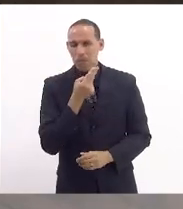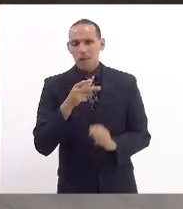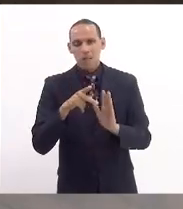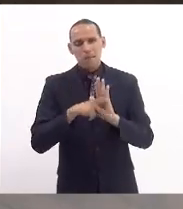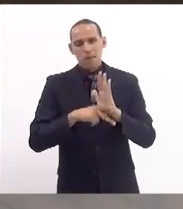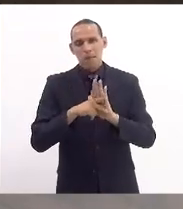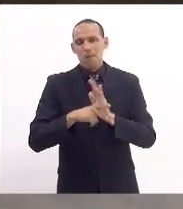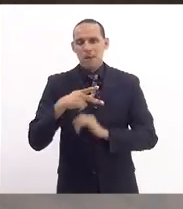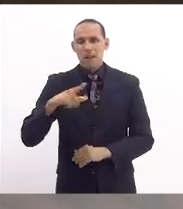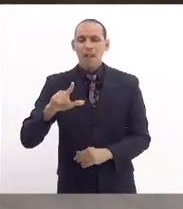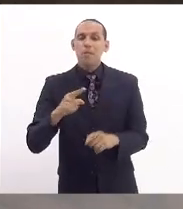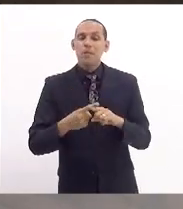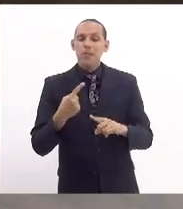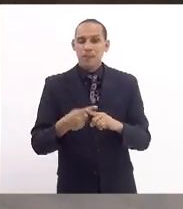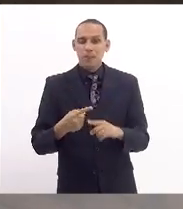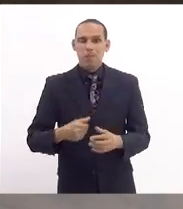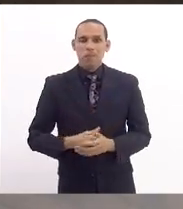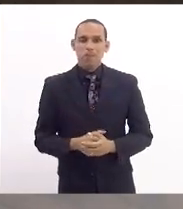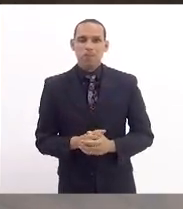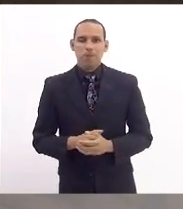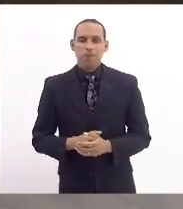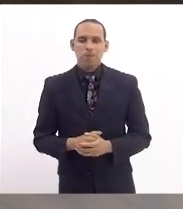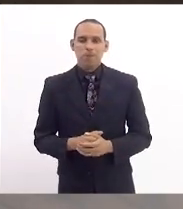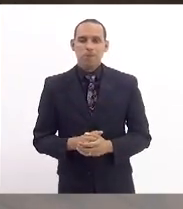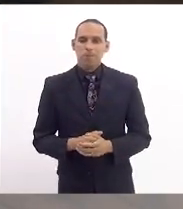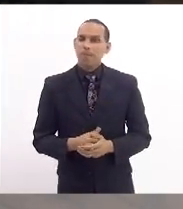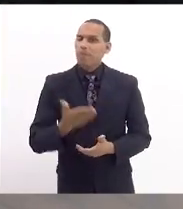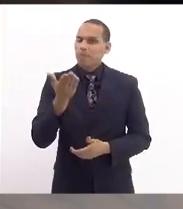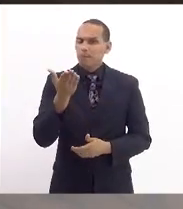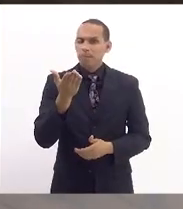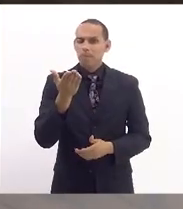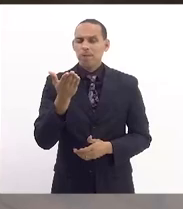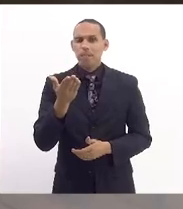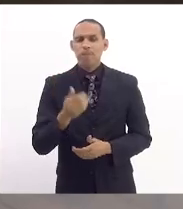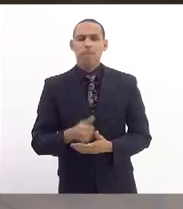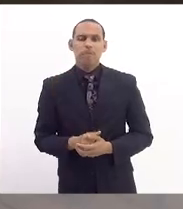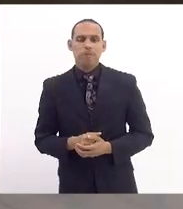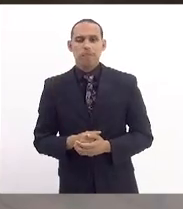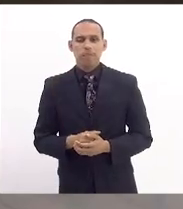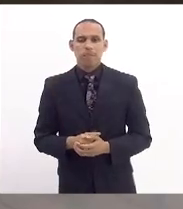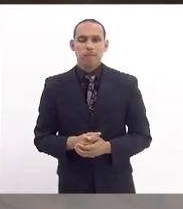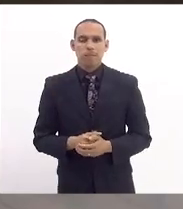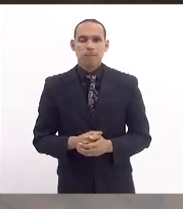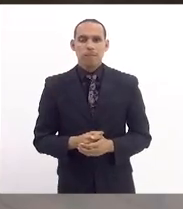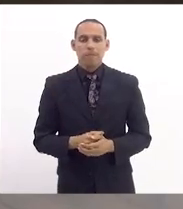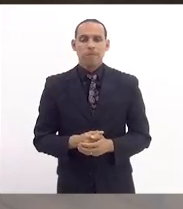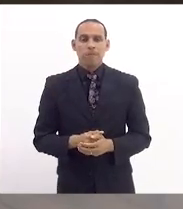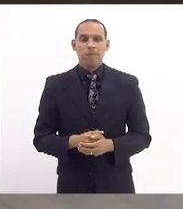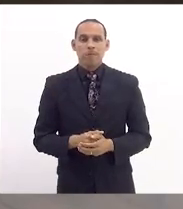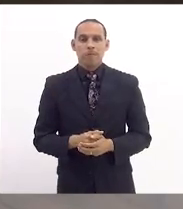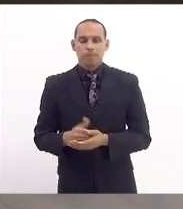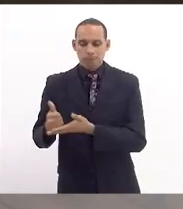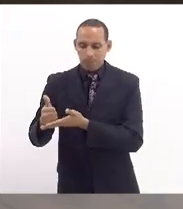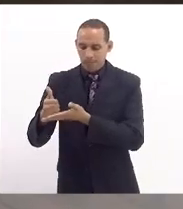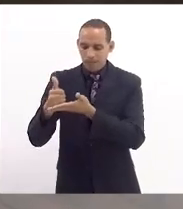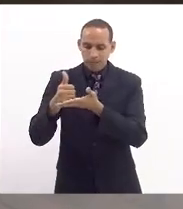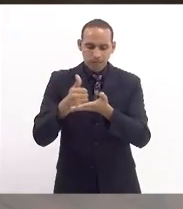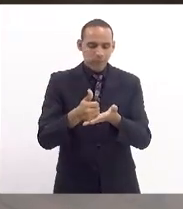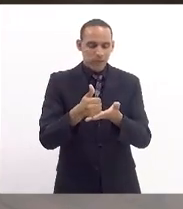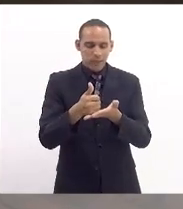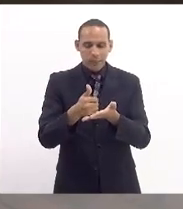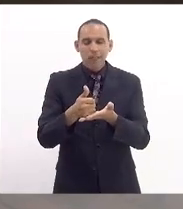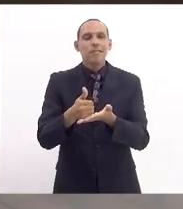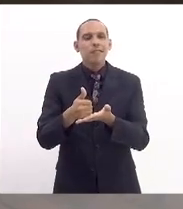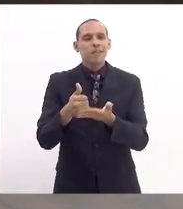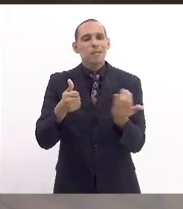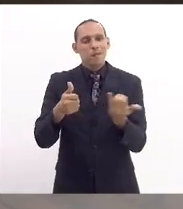lei presente Porque vossa excelência' trás é de forma muito